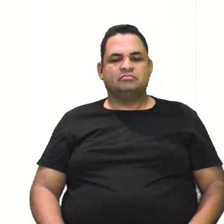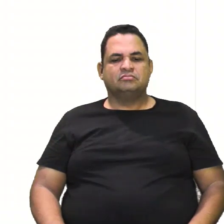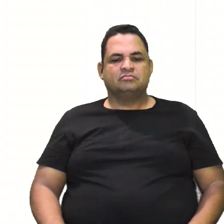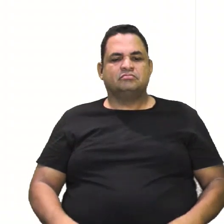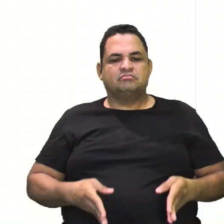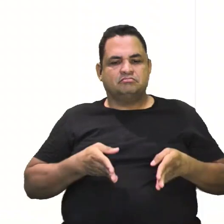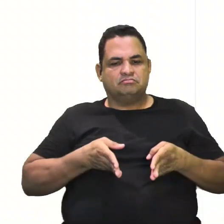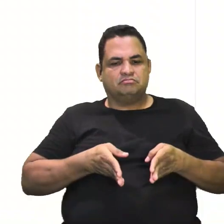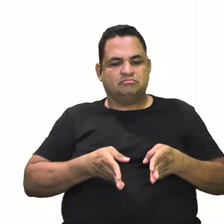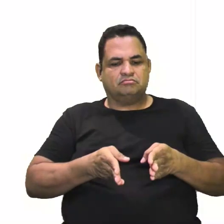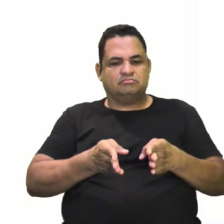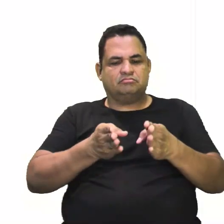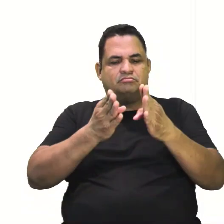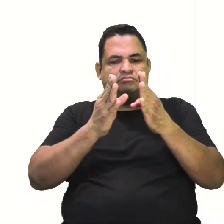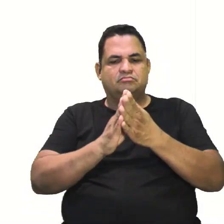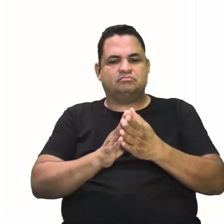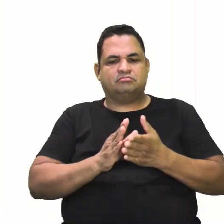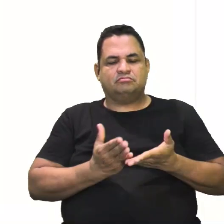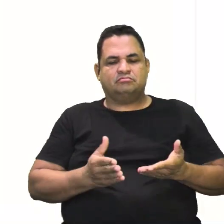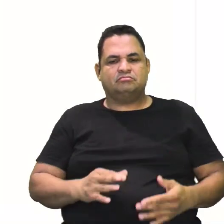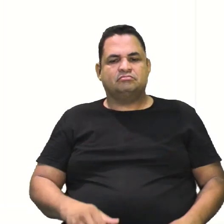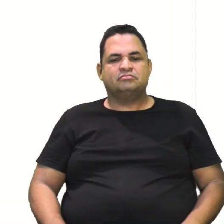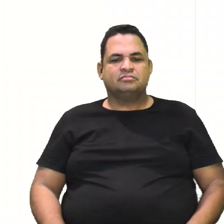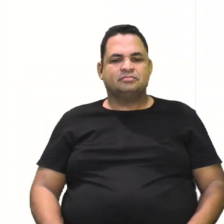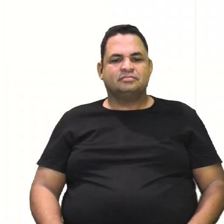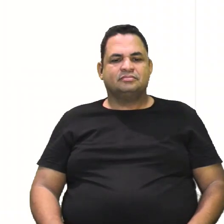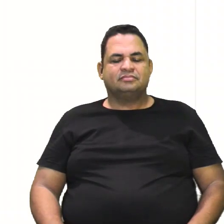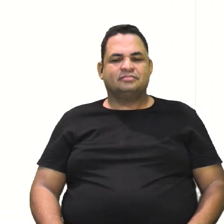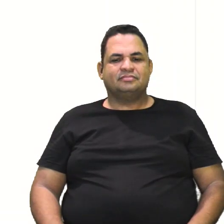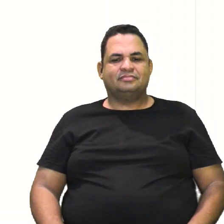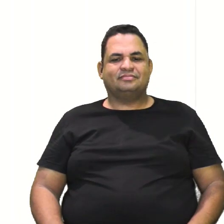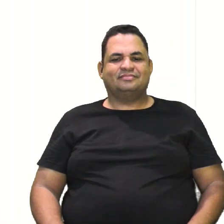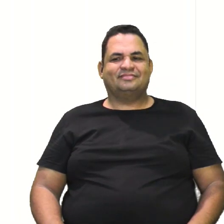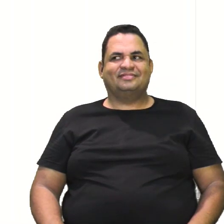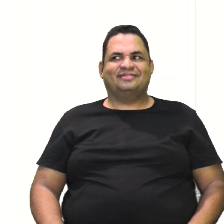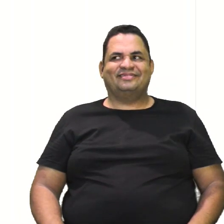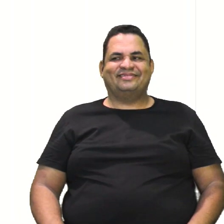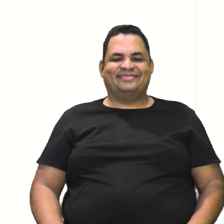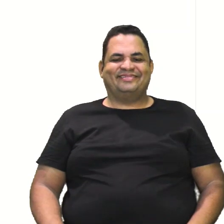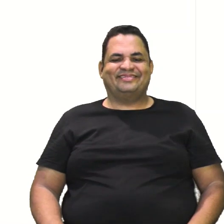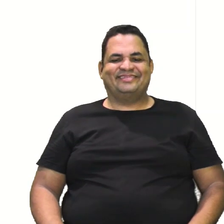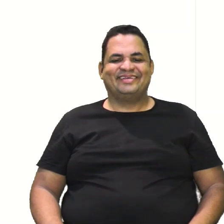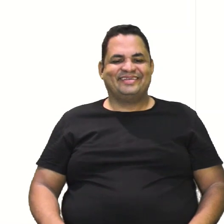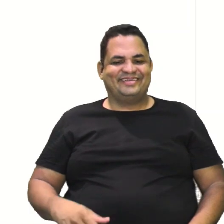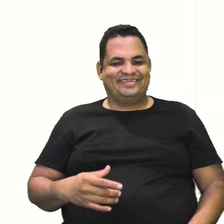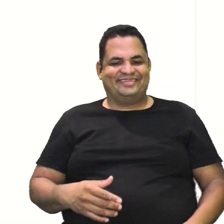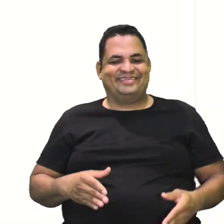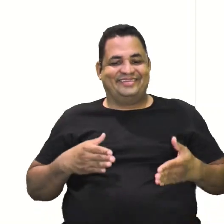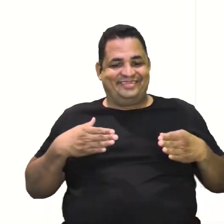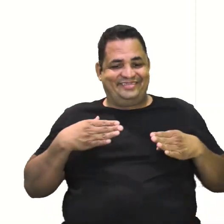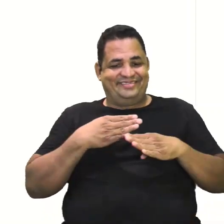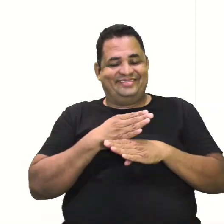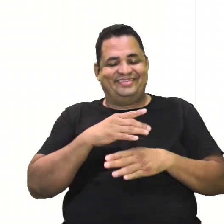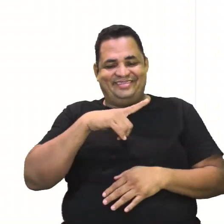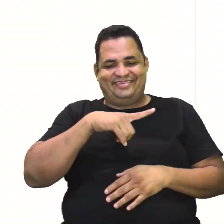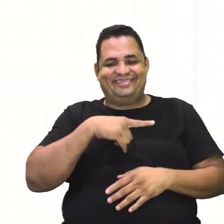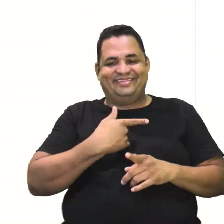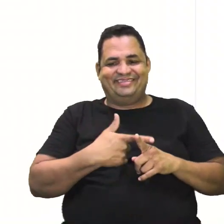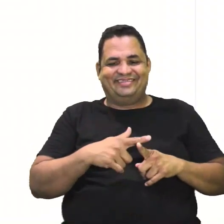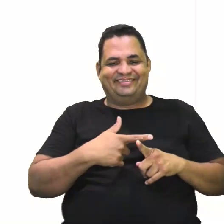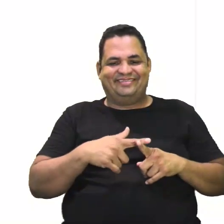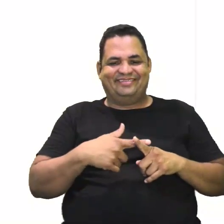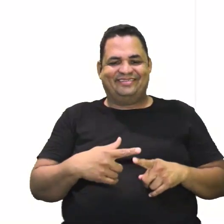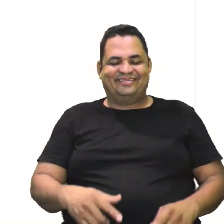então? Não se né? cruzam. Senão ia dar... Ia dar problema. Ia dar ruim, né? Ia dar grosópia aí, né? Imagina só essas retas